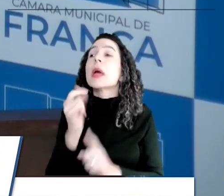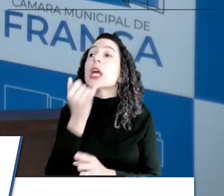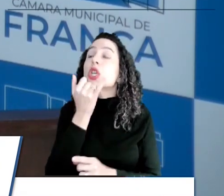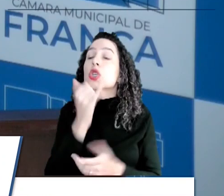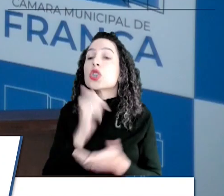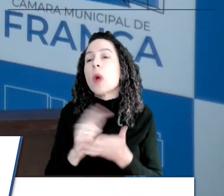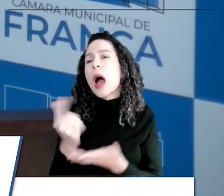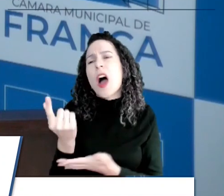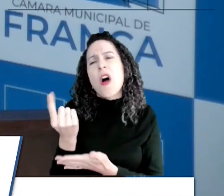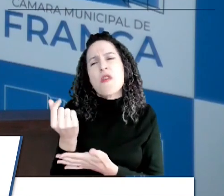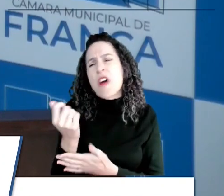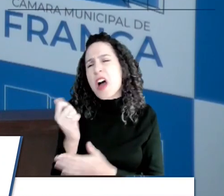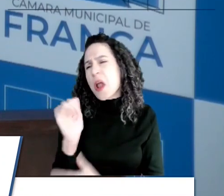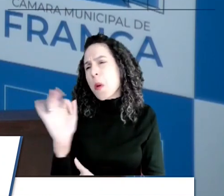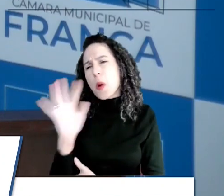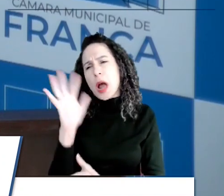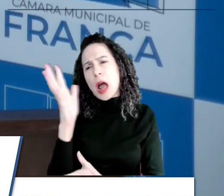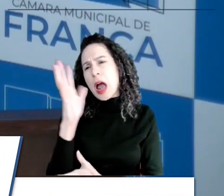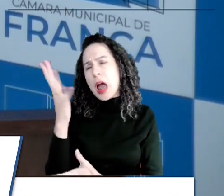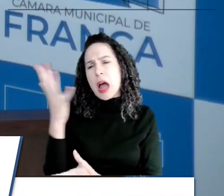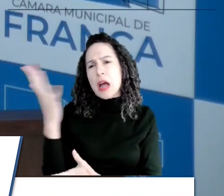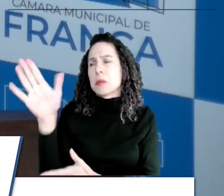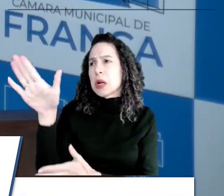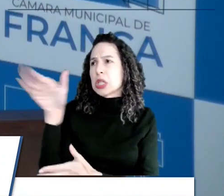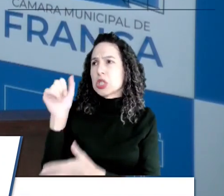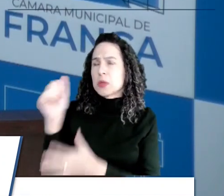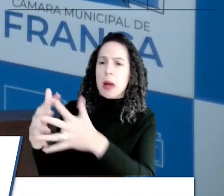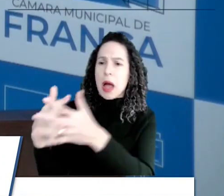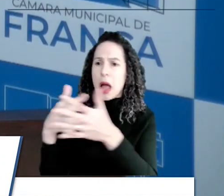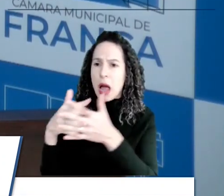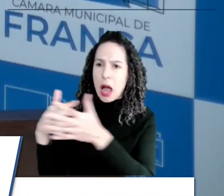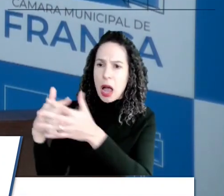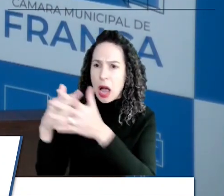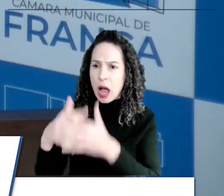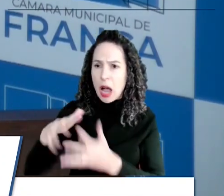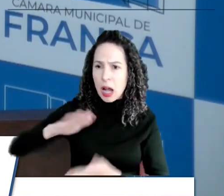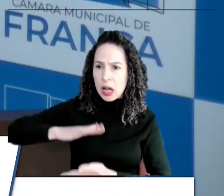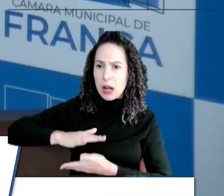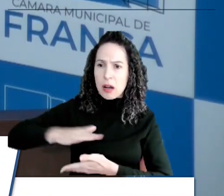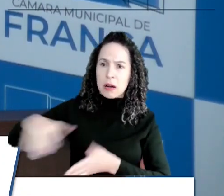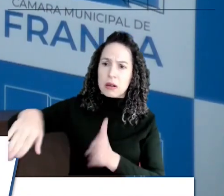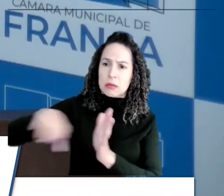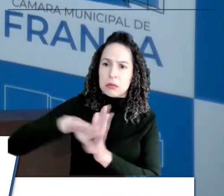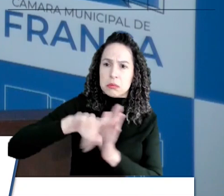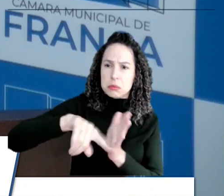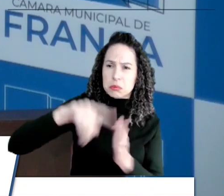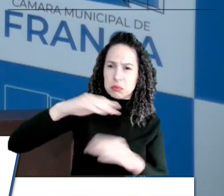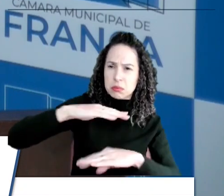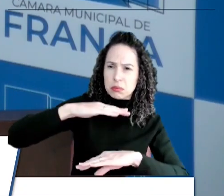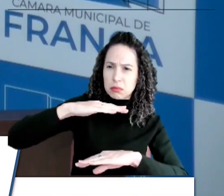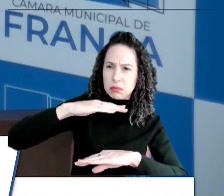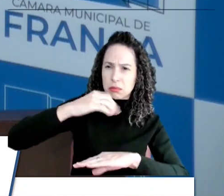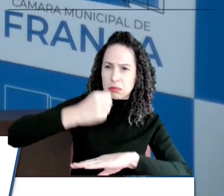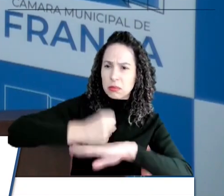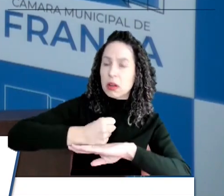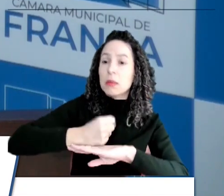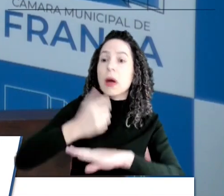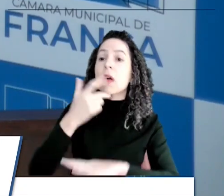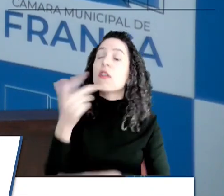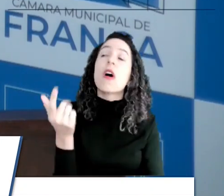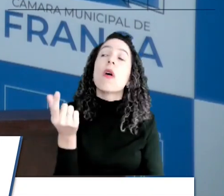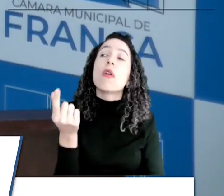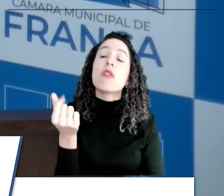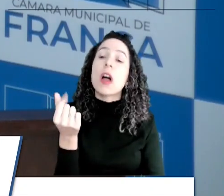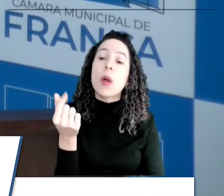para a implantação da carreta da mamografia aqui na cidade de Franca. Só que não fala qual o custo, qual que é o custo de uma vida, qual o